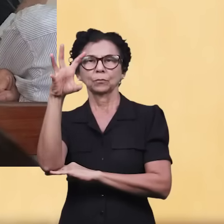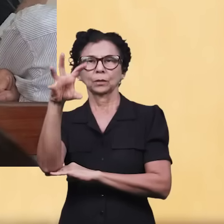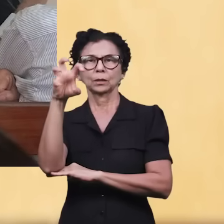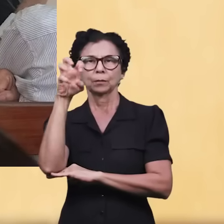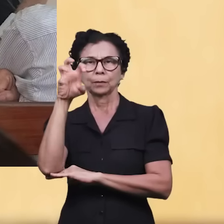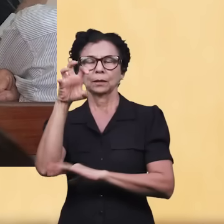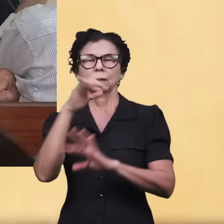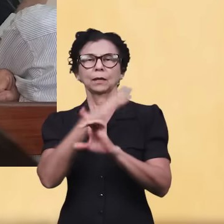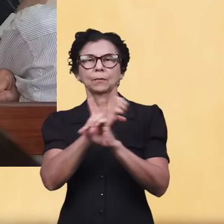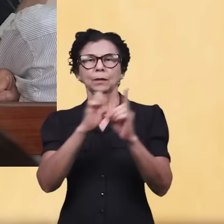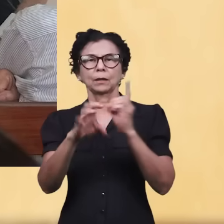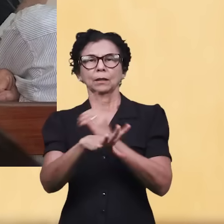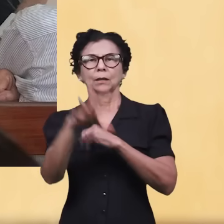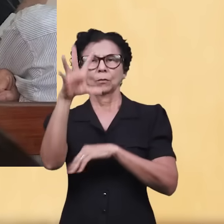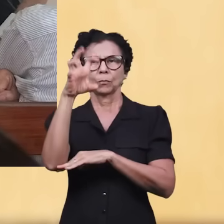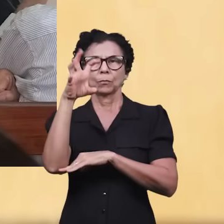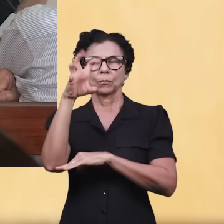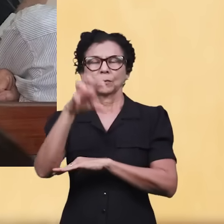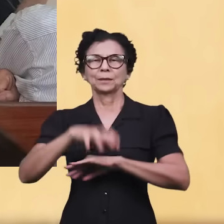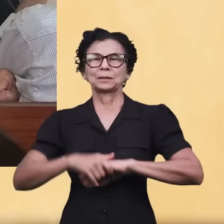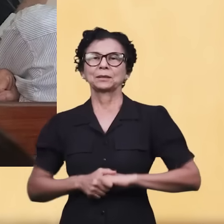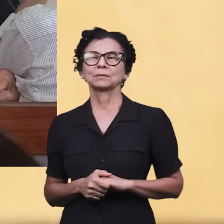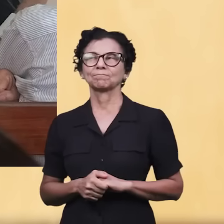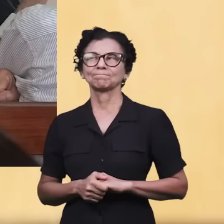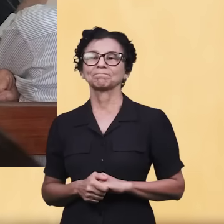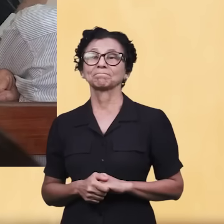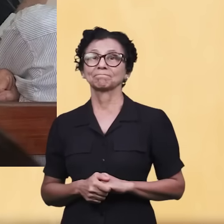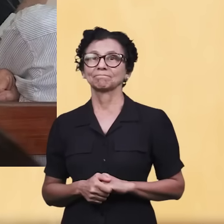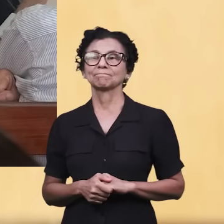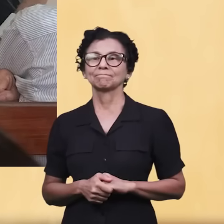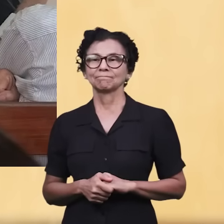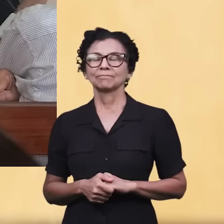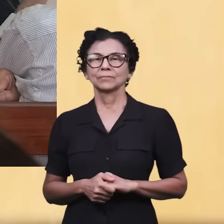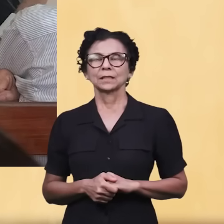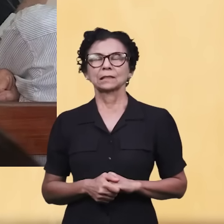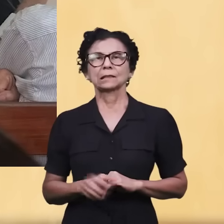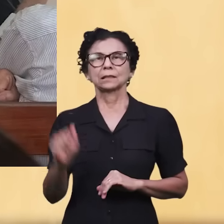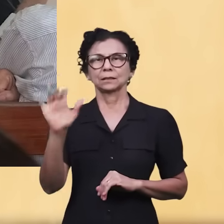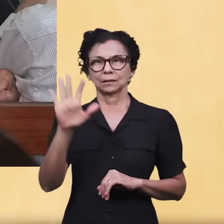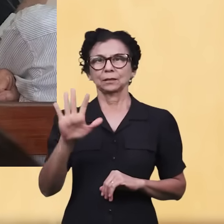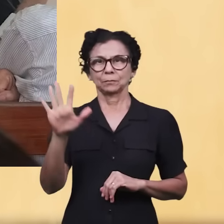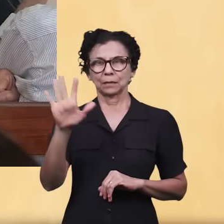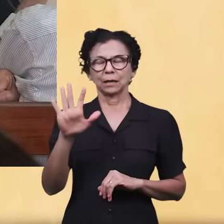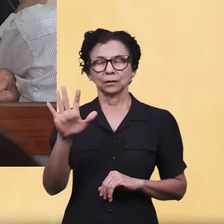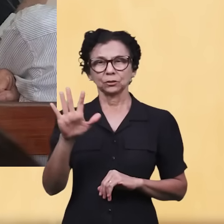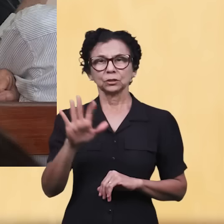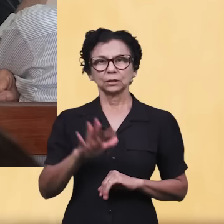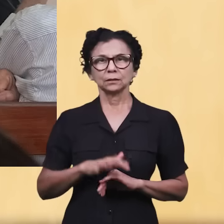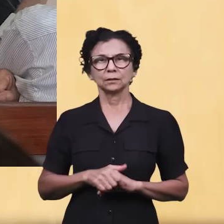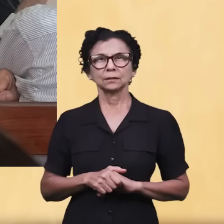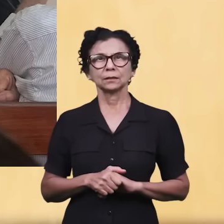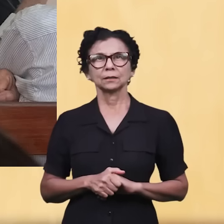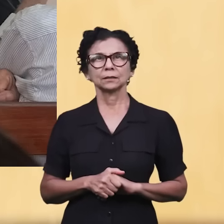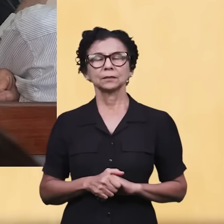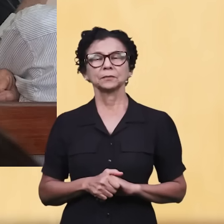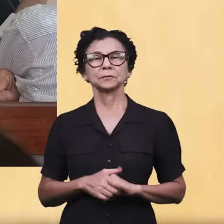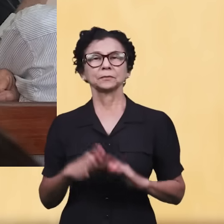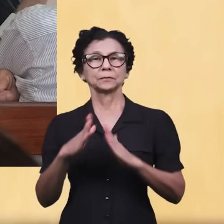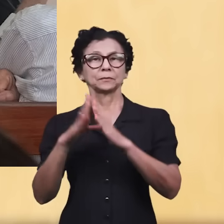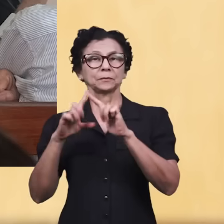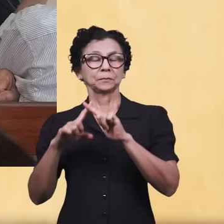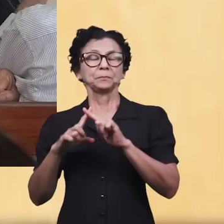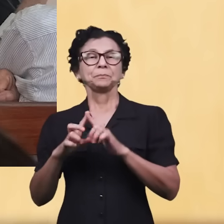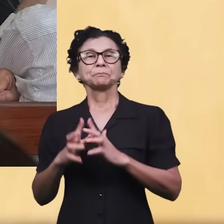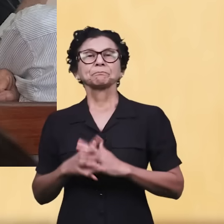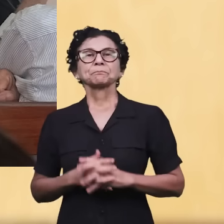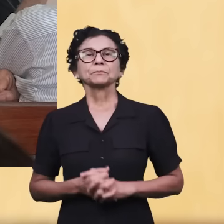Né? Maravilha. Então é algo maravilhoso. A gente tem inclusive imagens quem está nos assistindo está vendo aí,